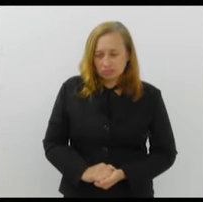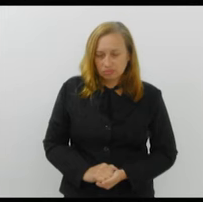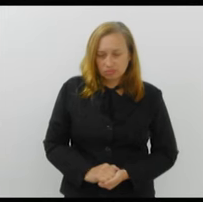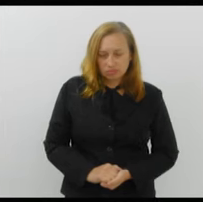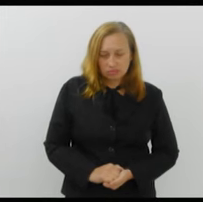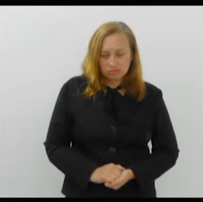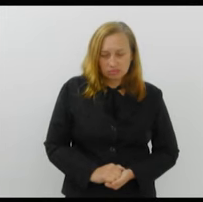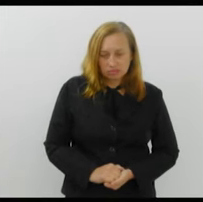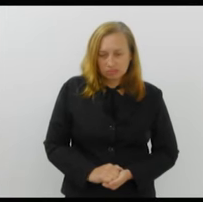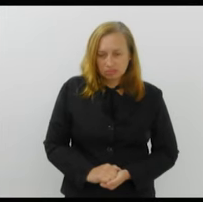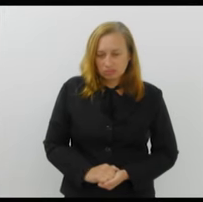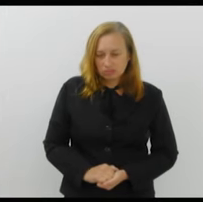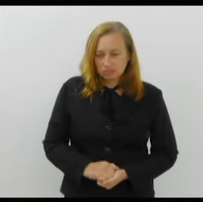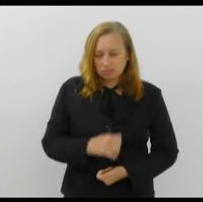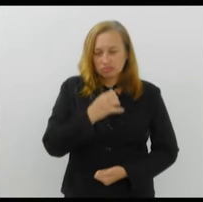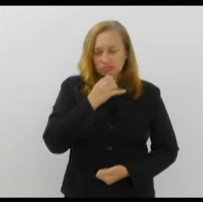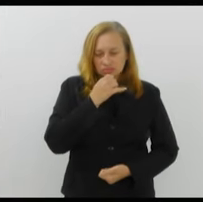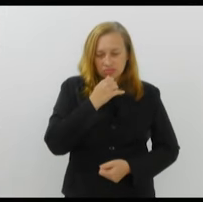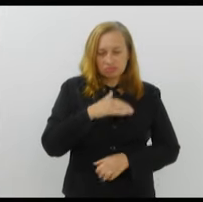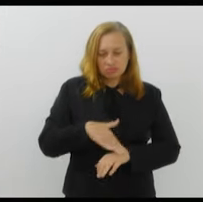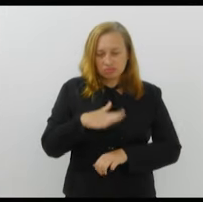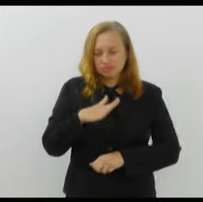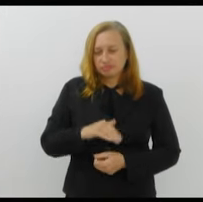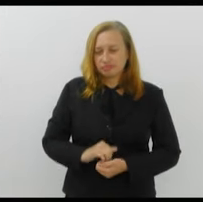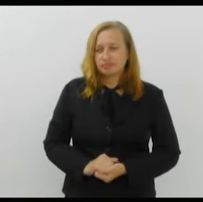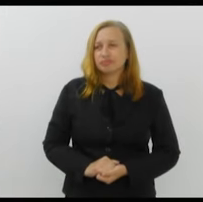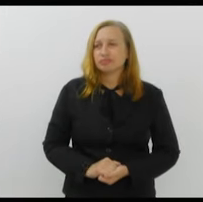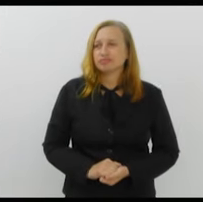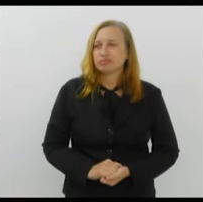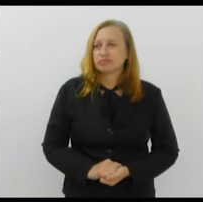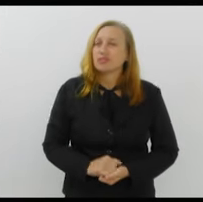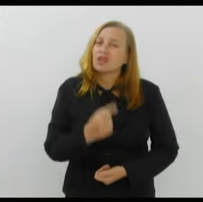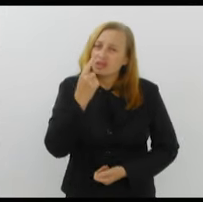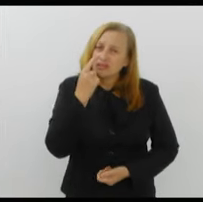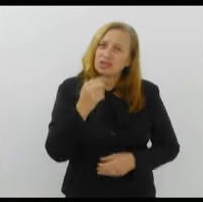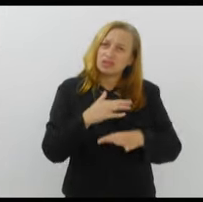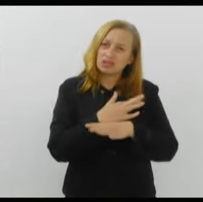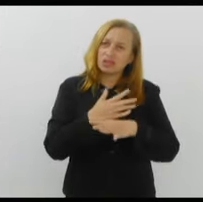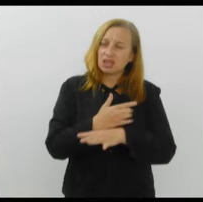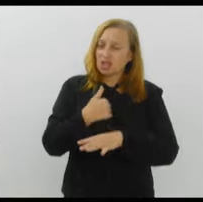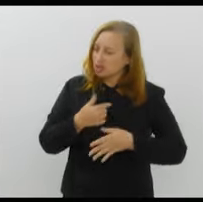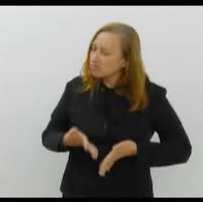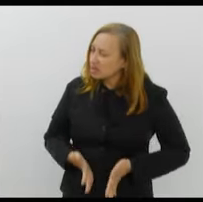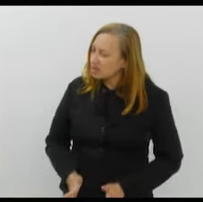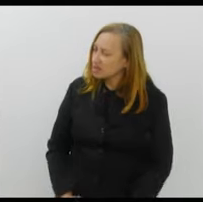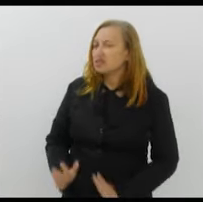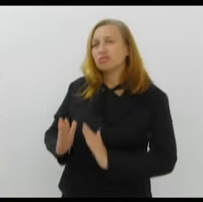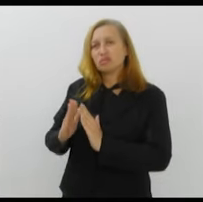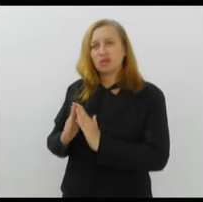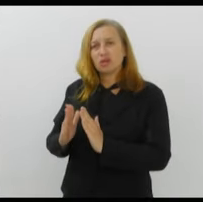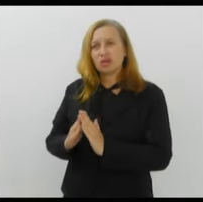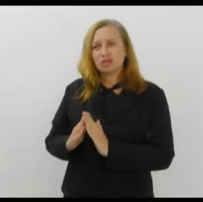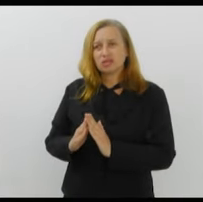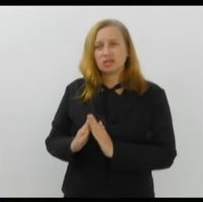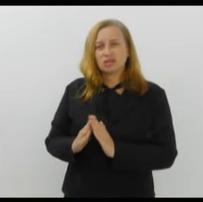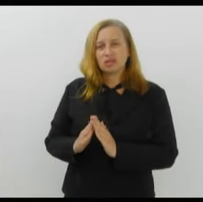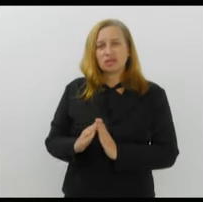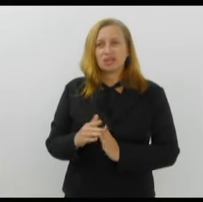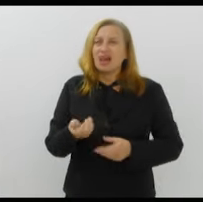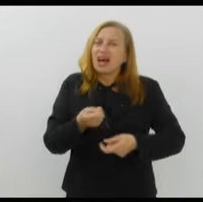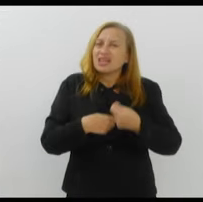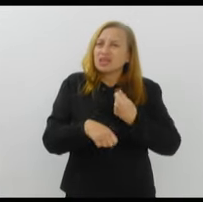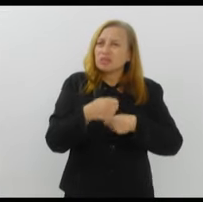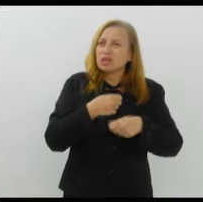Me indigna ainda muito mais ver a cidade que eu nasci e moro sendo governada